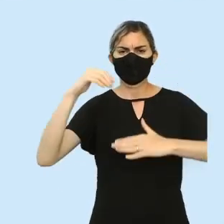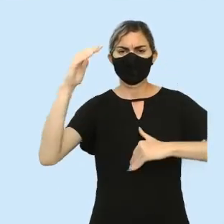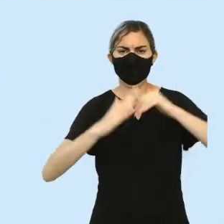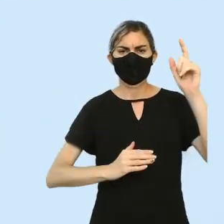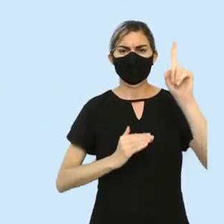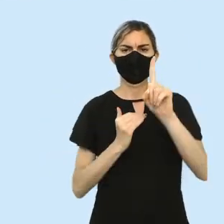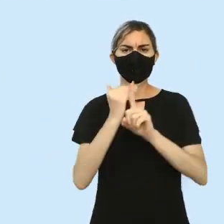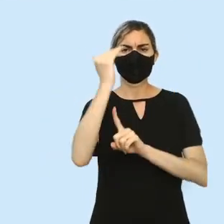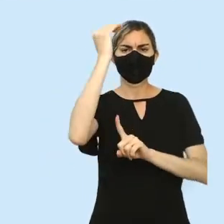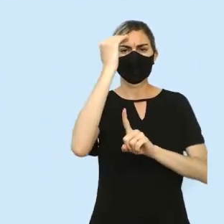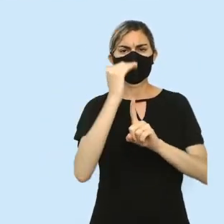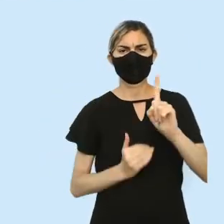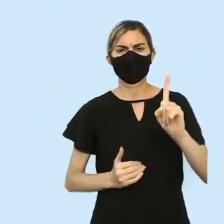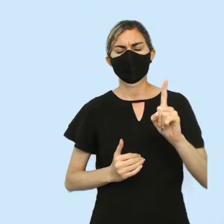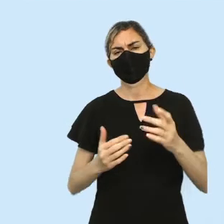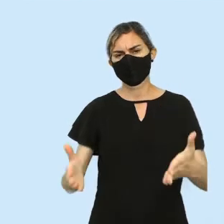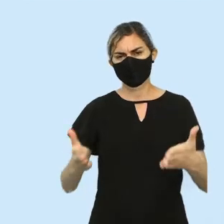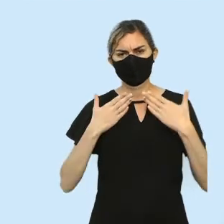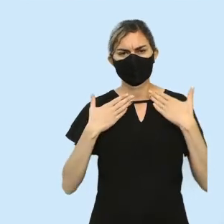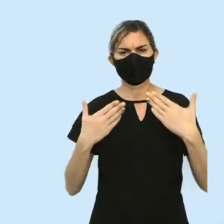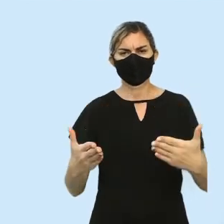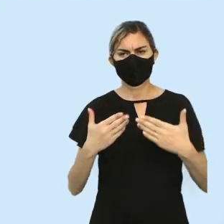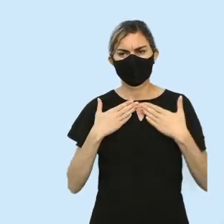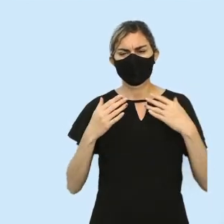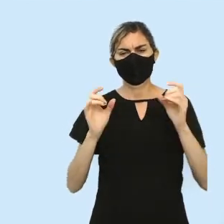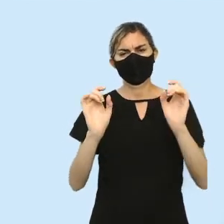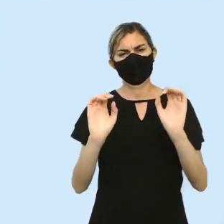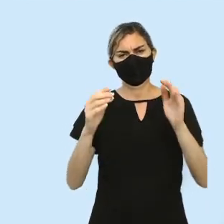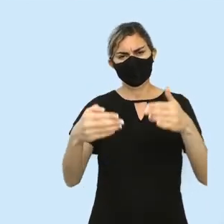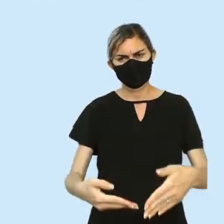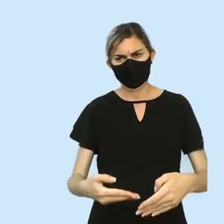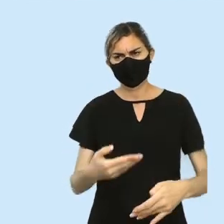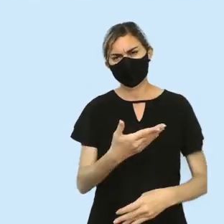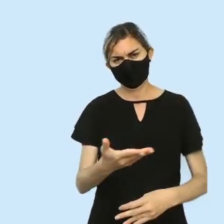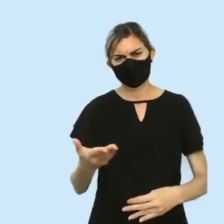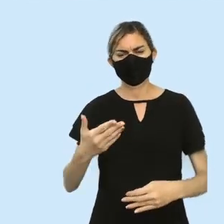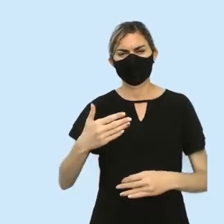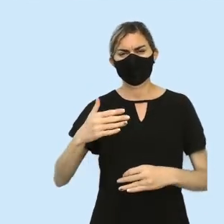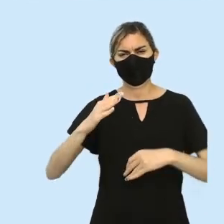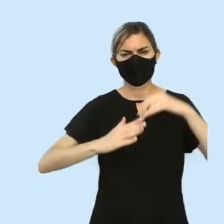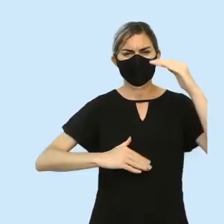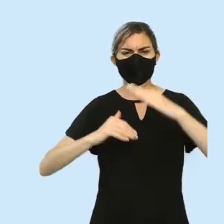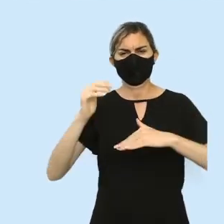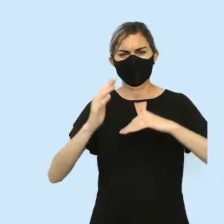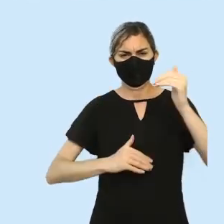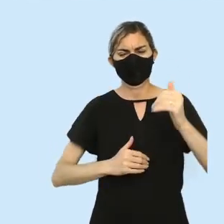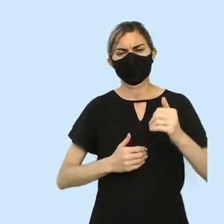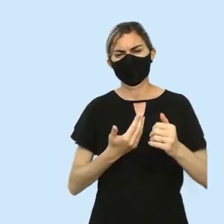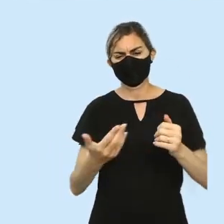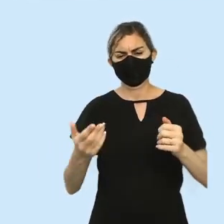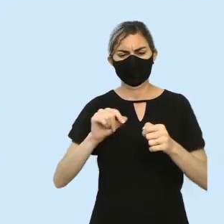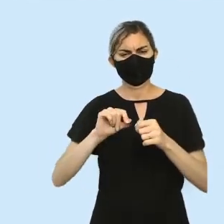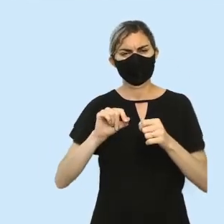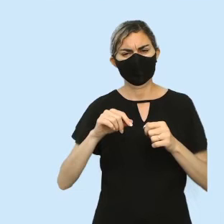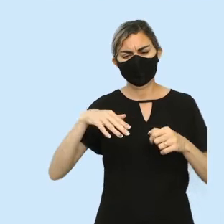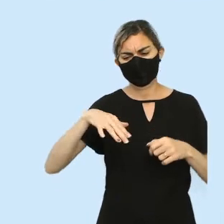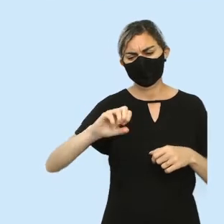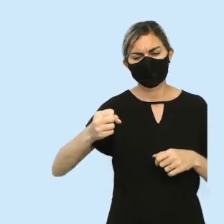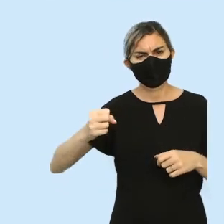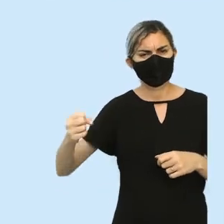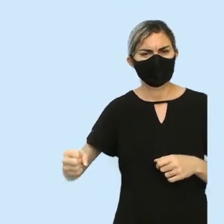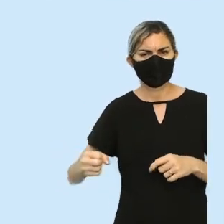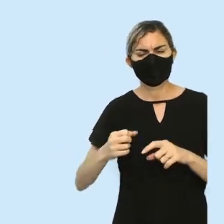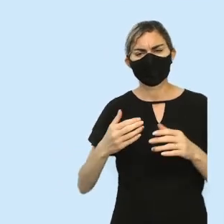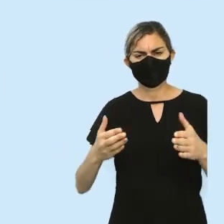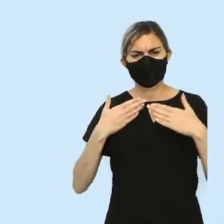capacidade térmica e o calor específico. Capacidade térmica é o produto da massa